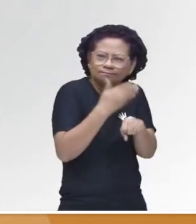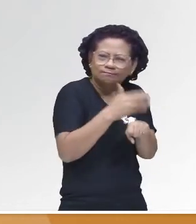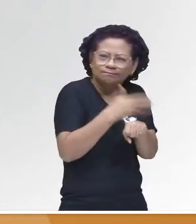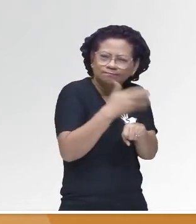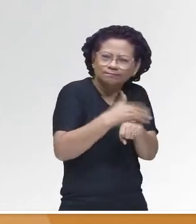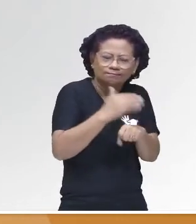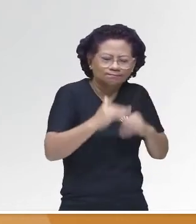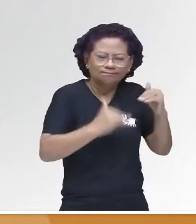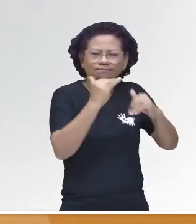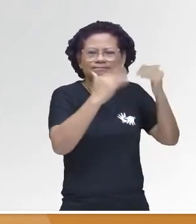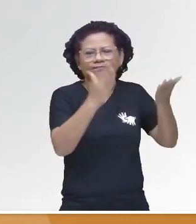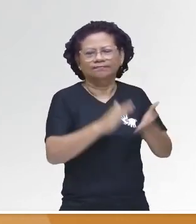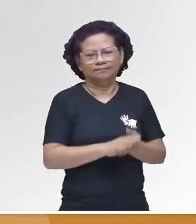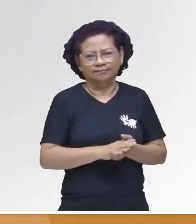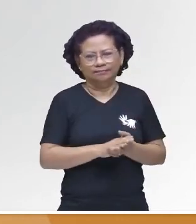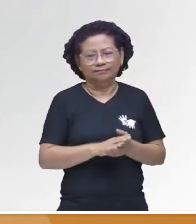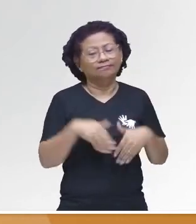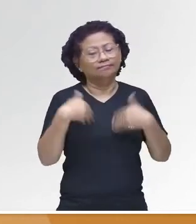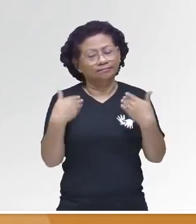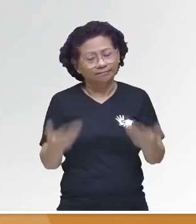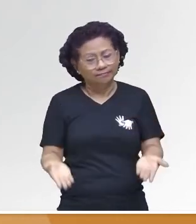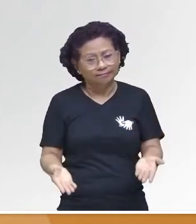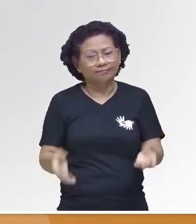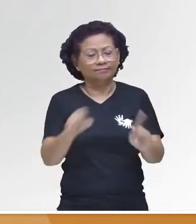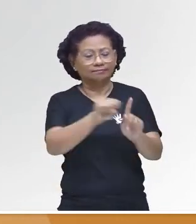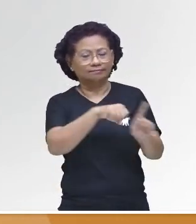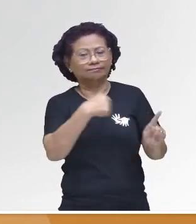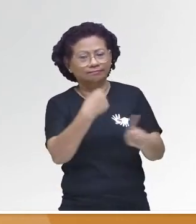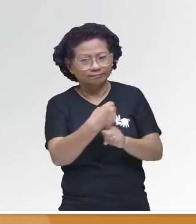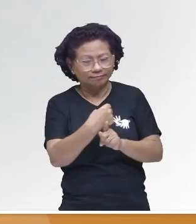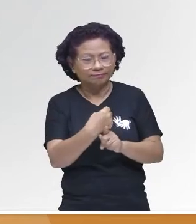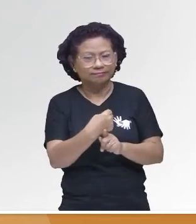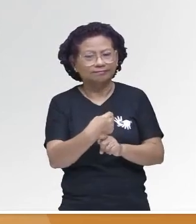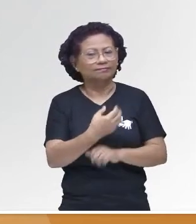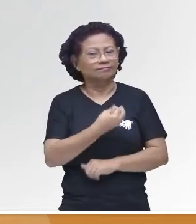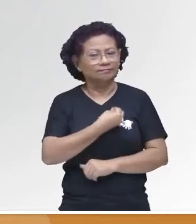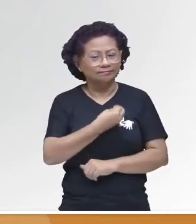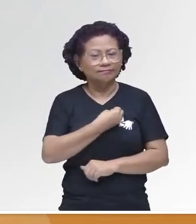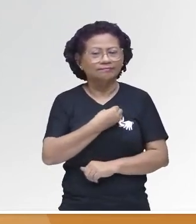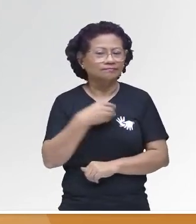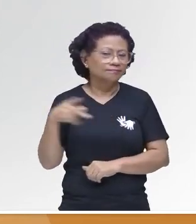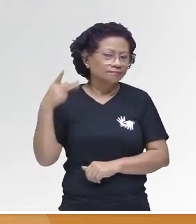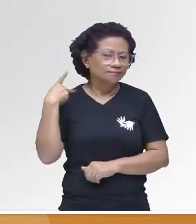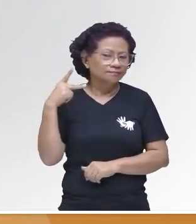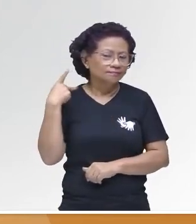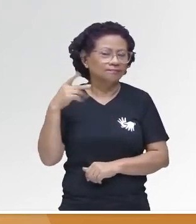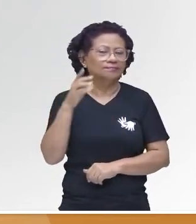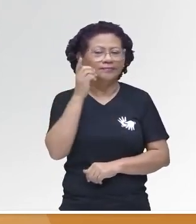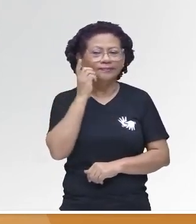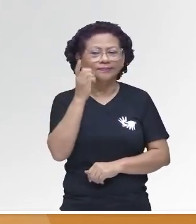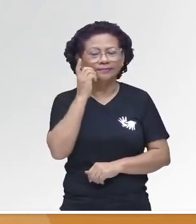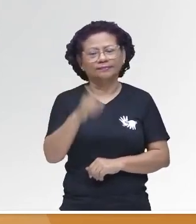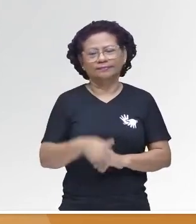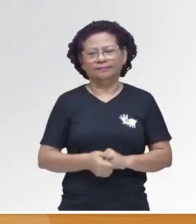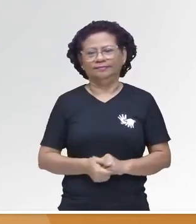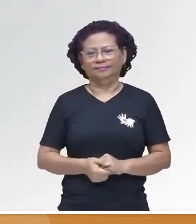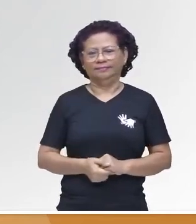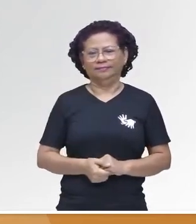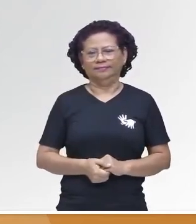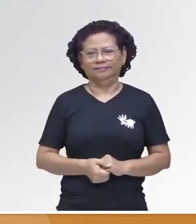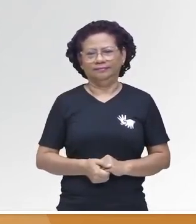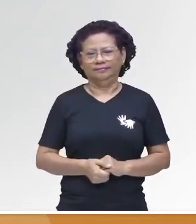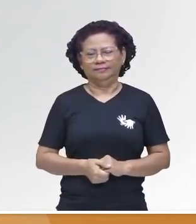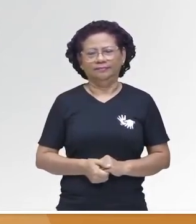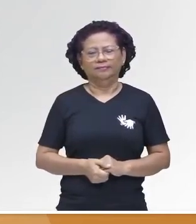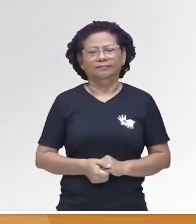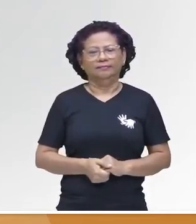sociedade. Somos seres políticos, buscamos satisfazer a nossa necessidade, muitas